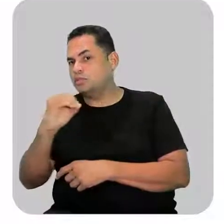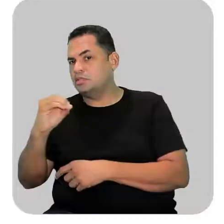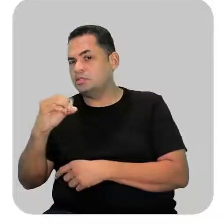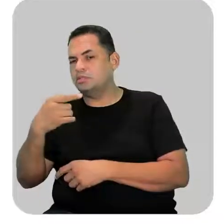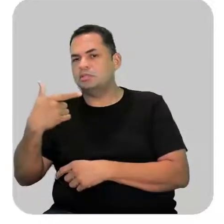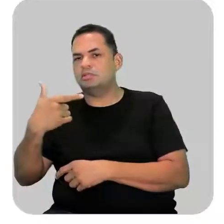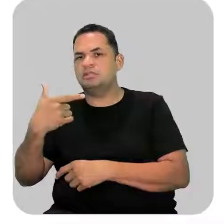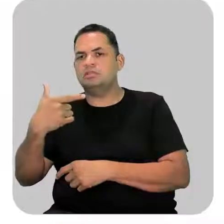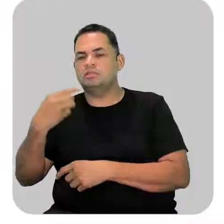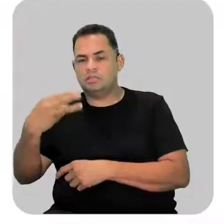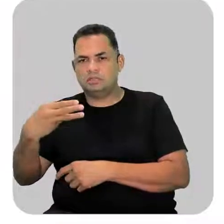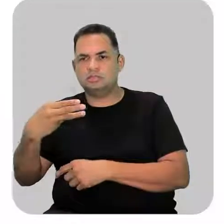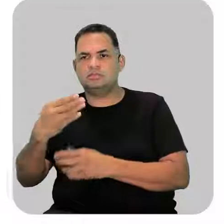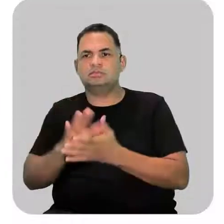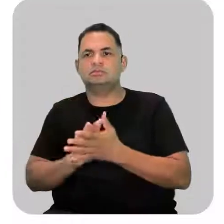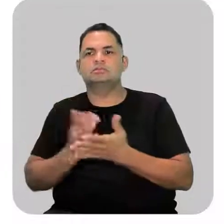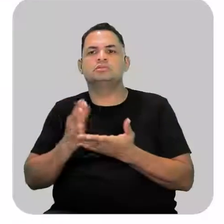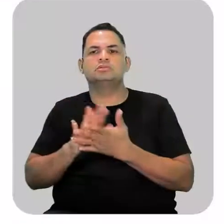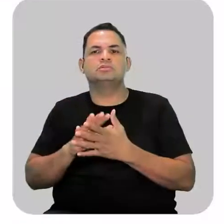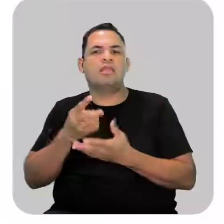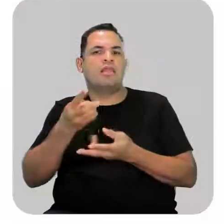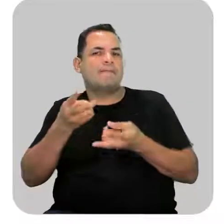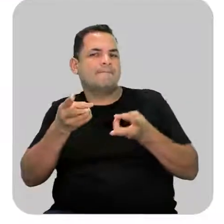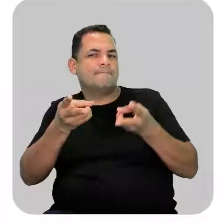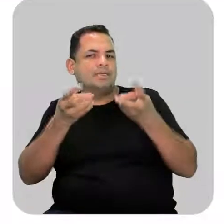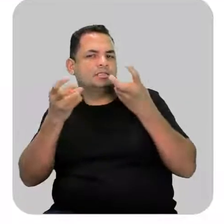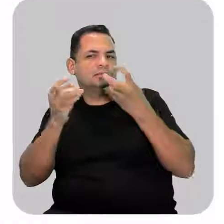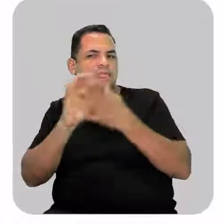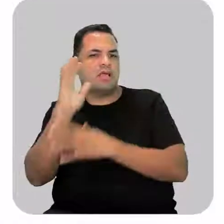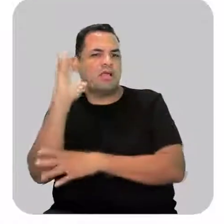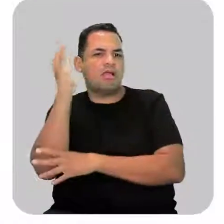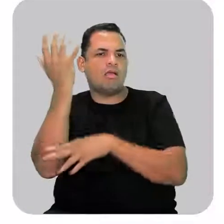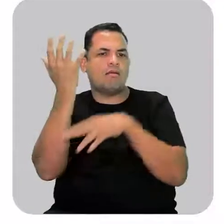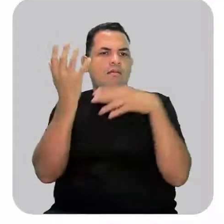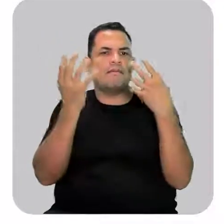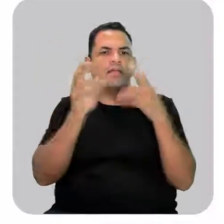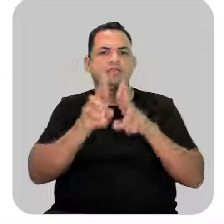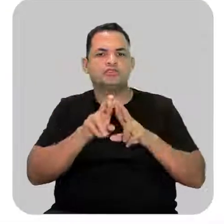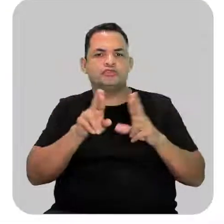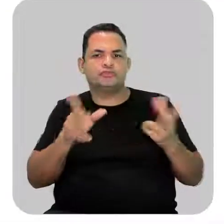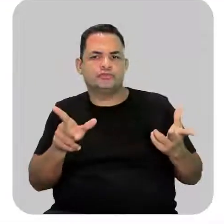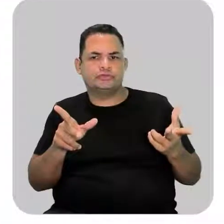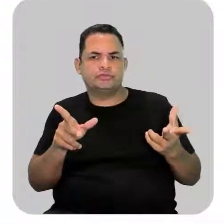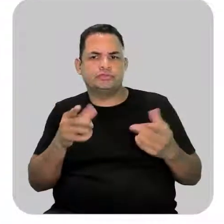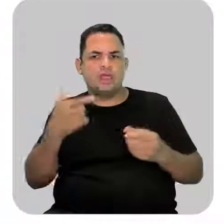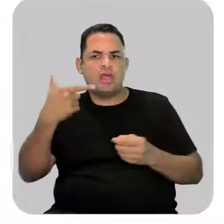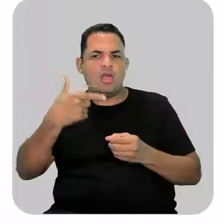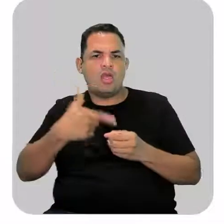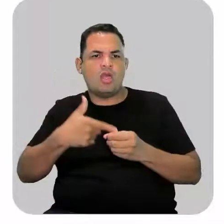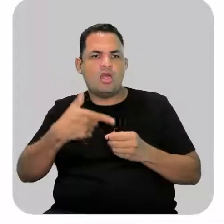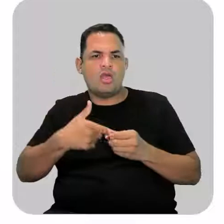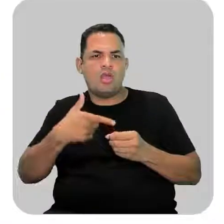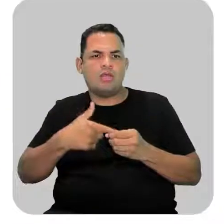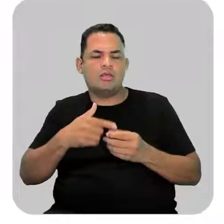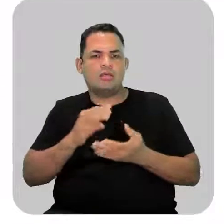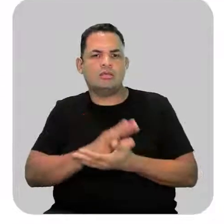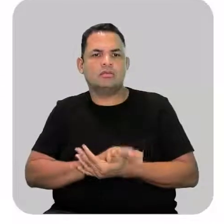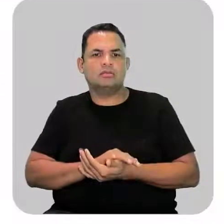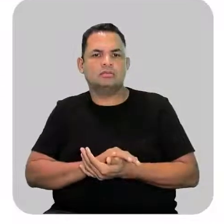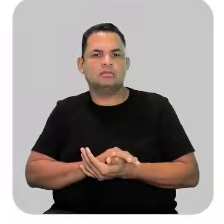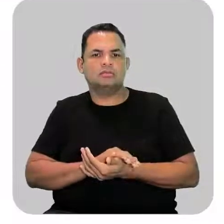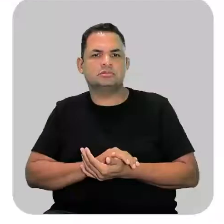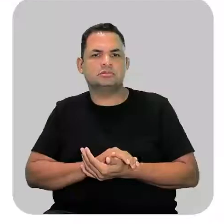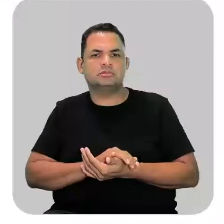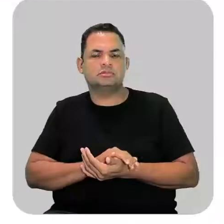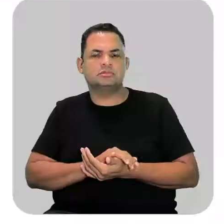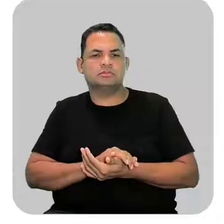vista ambiental, uma distinção importante que se faz entre os combustíveis é a